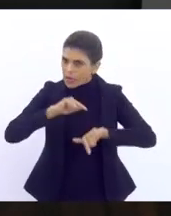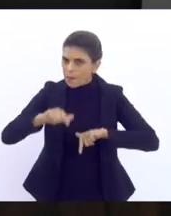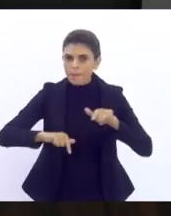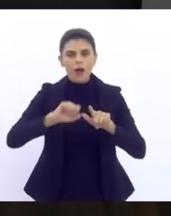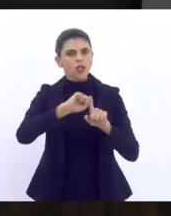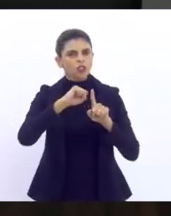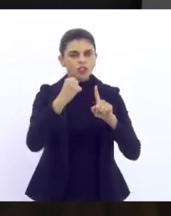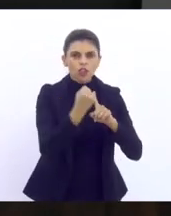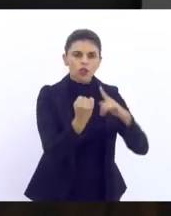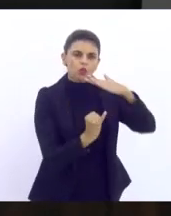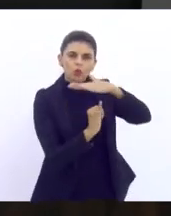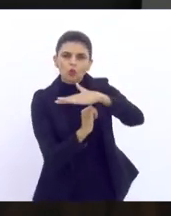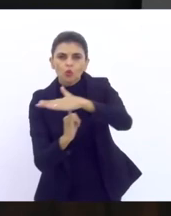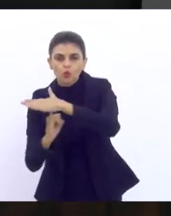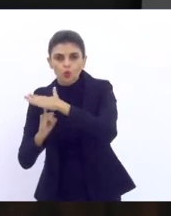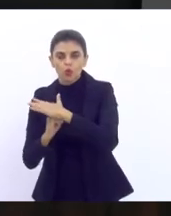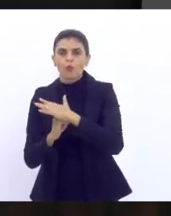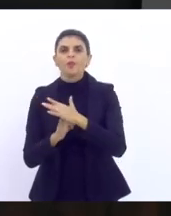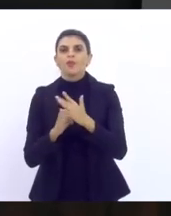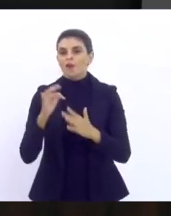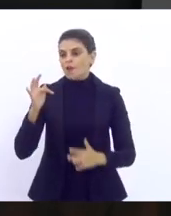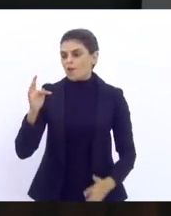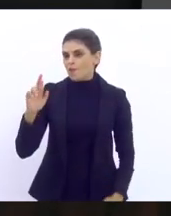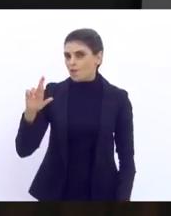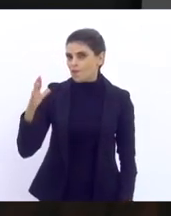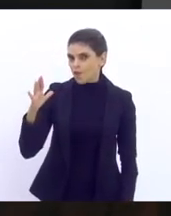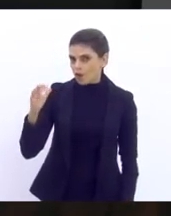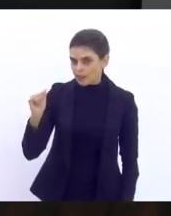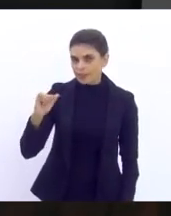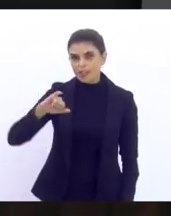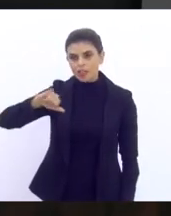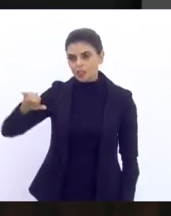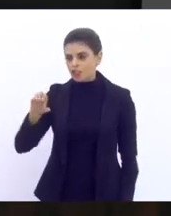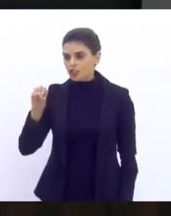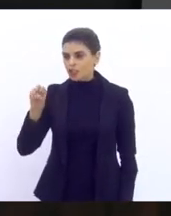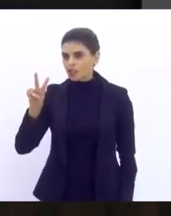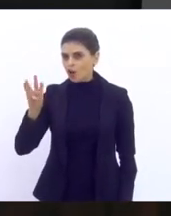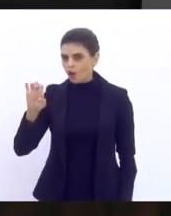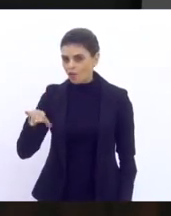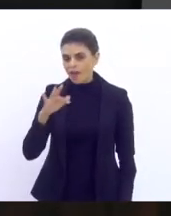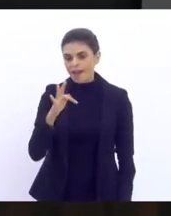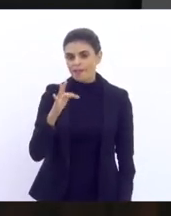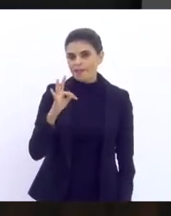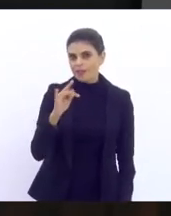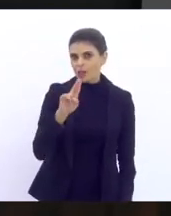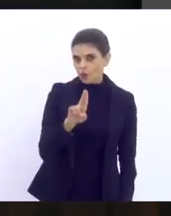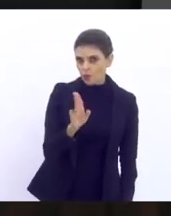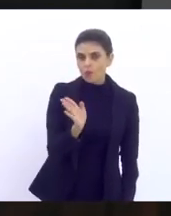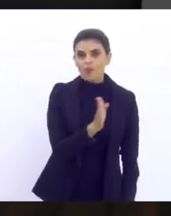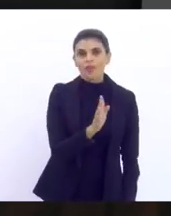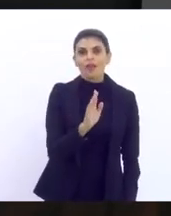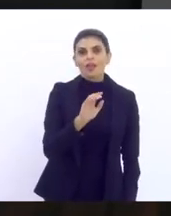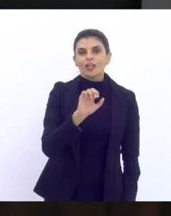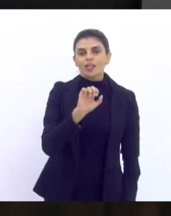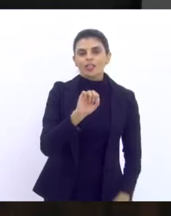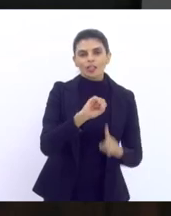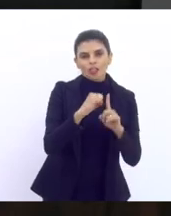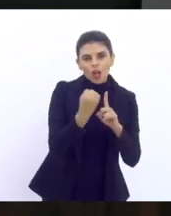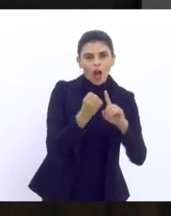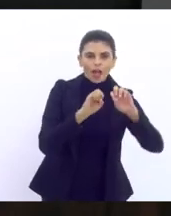Janeiro. Força Jovem Universal, FTU, EVG, Anjos da Madrugada, o Sócio